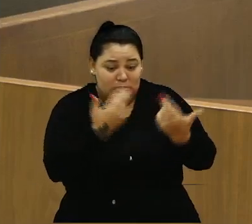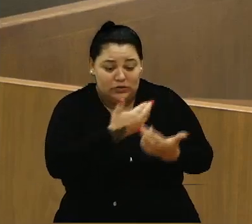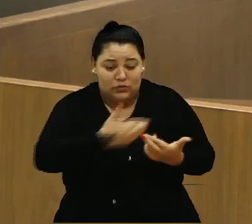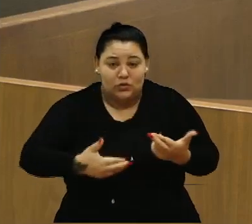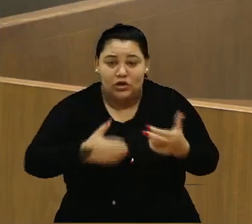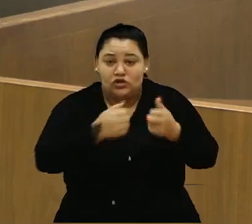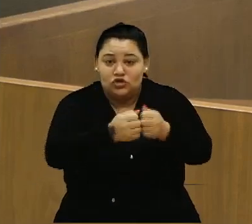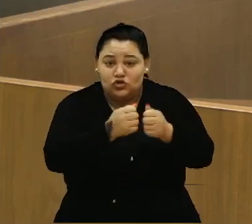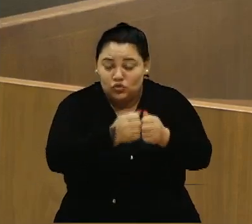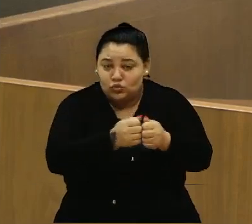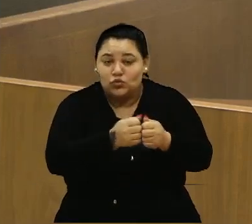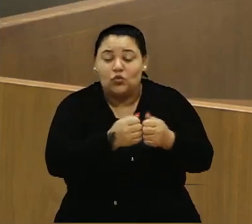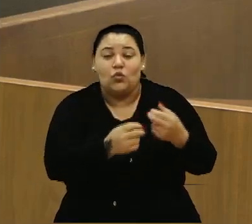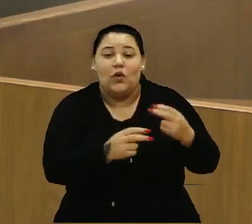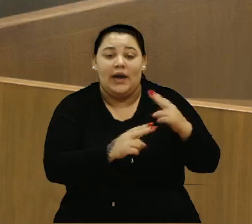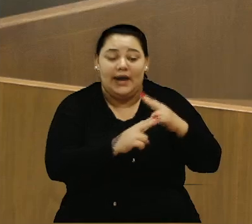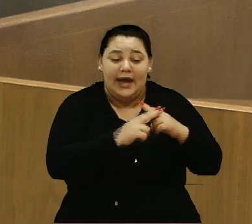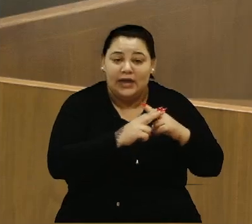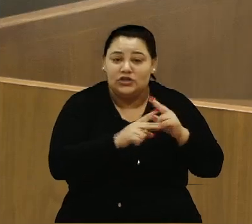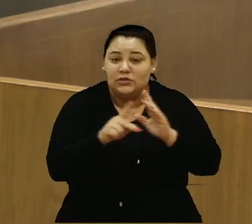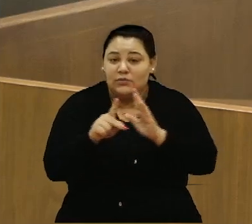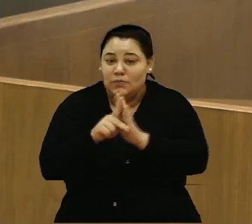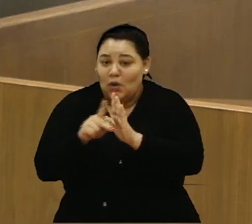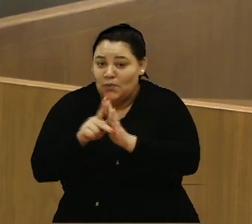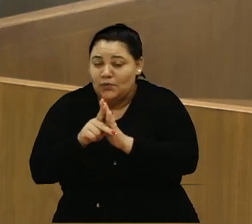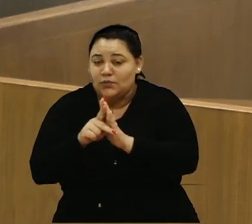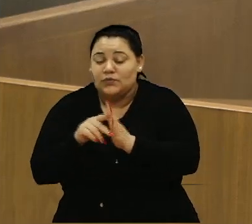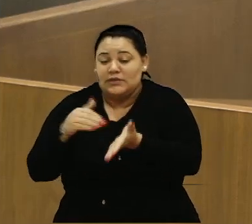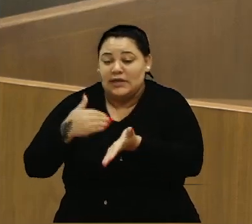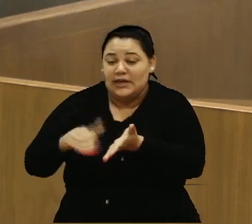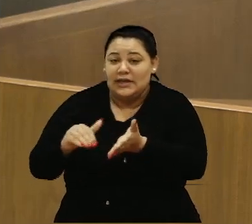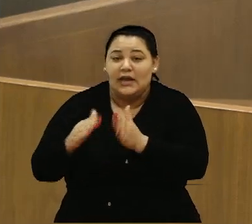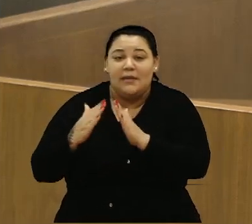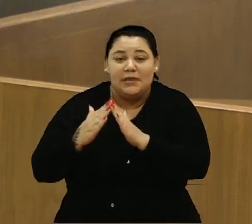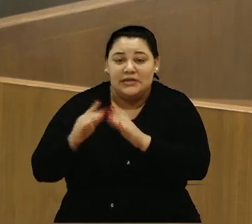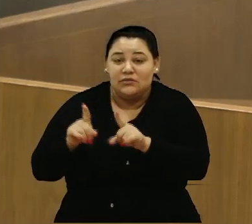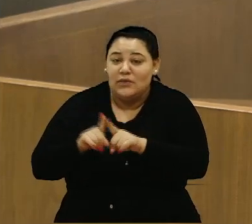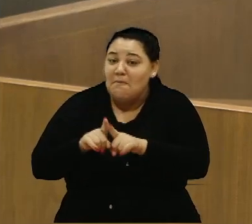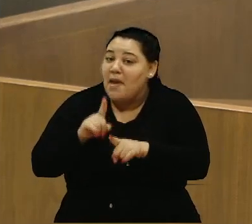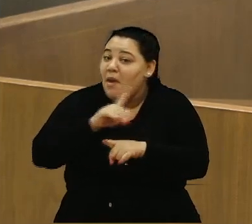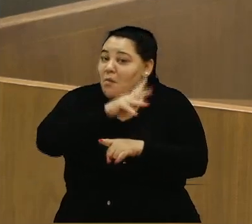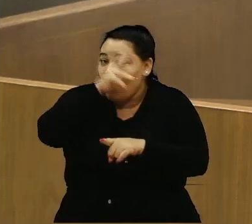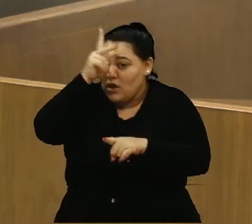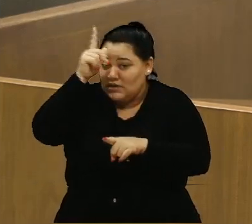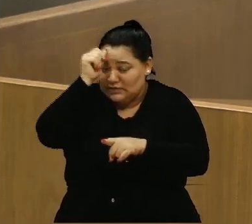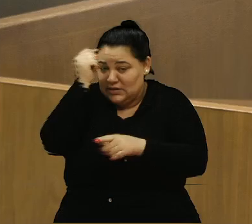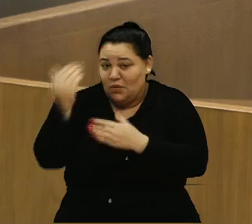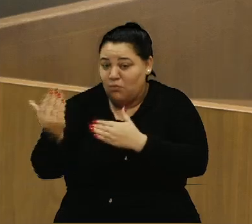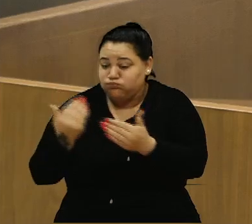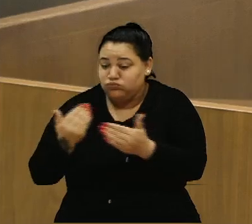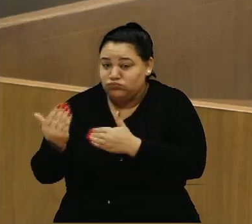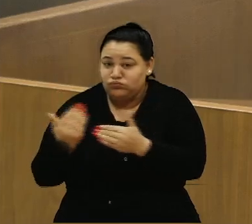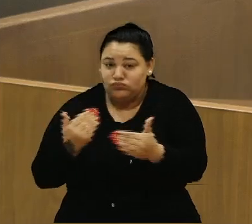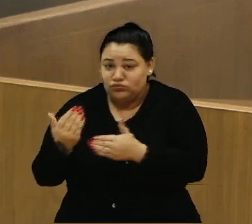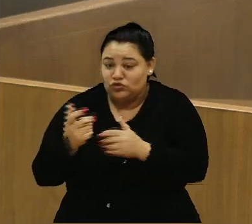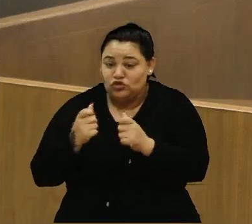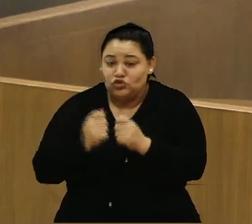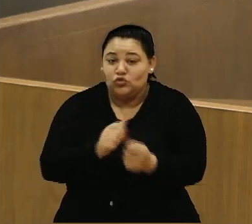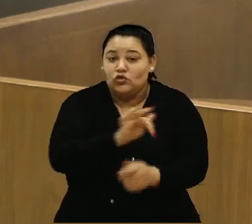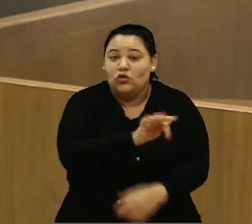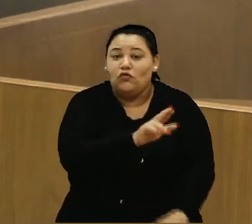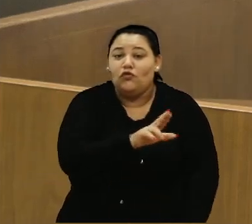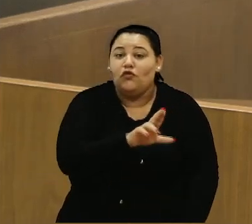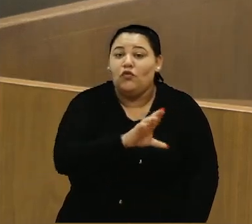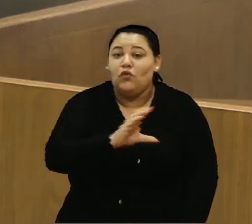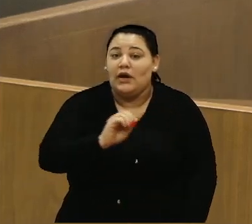Caixa, com a Defensoria, com o próprio secretário de Habitação, que o município intermedia a situação através do FUNCAP, né? Então,